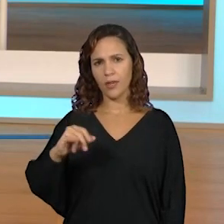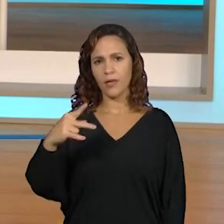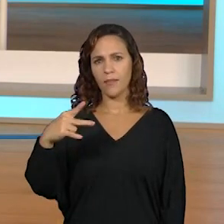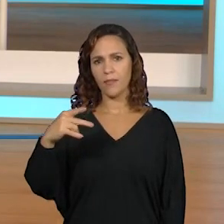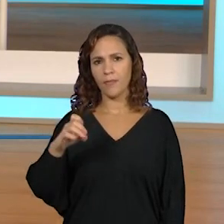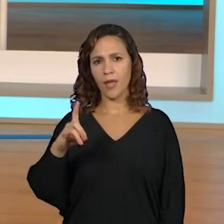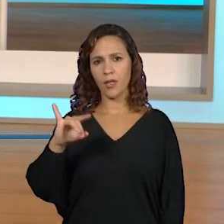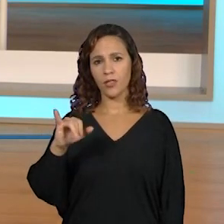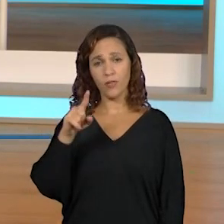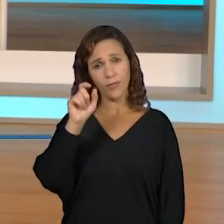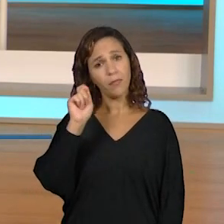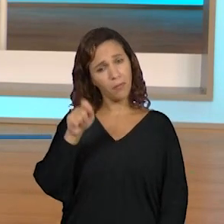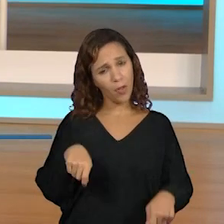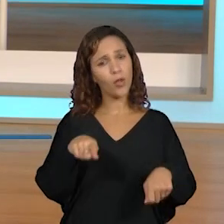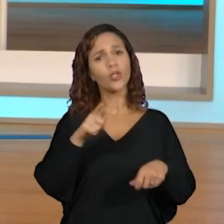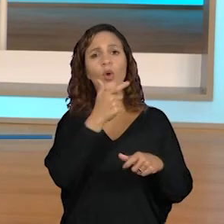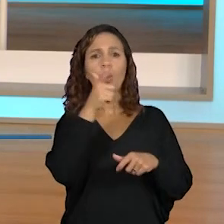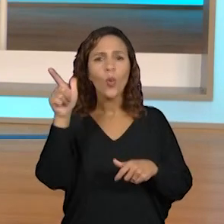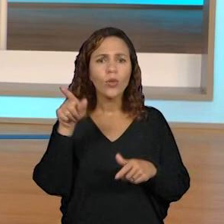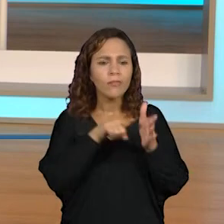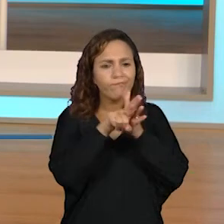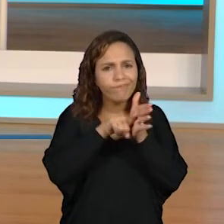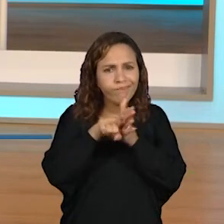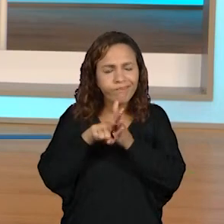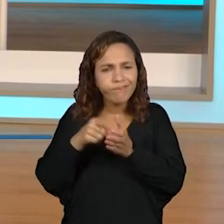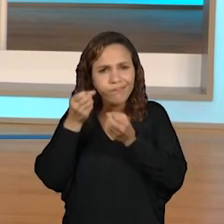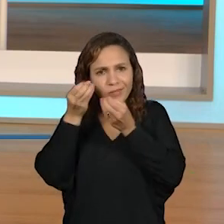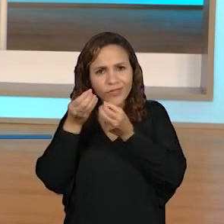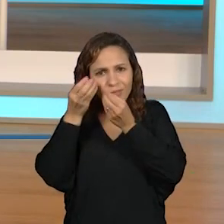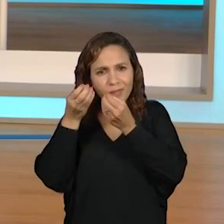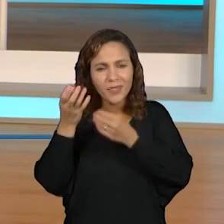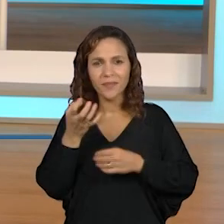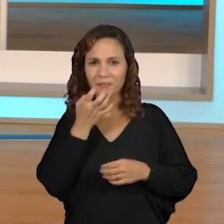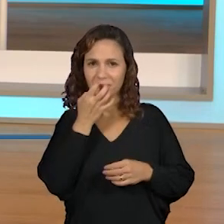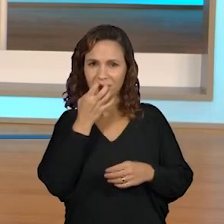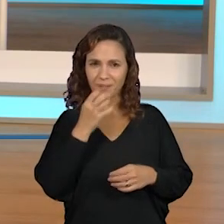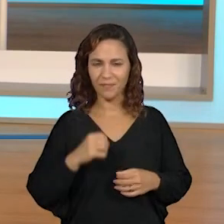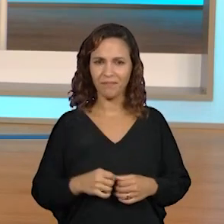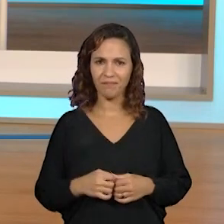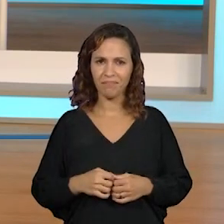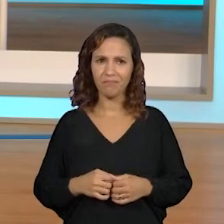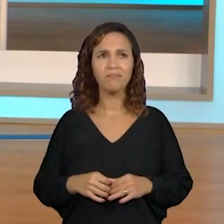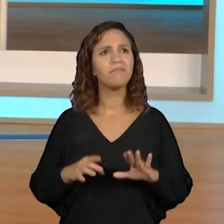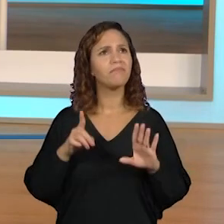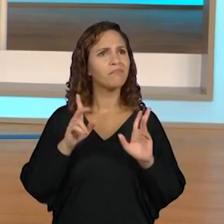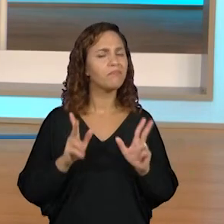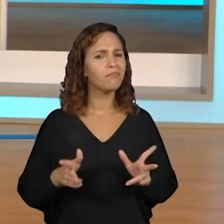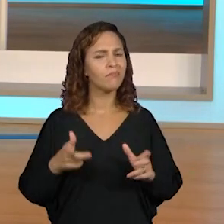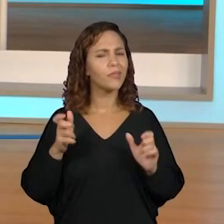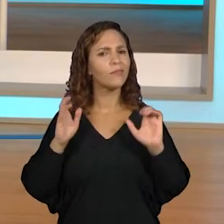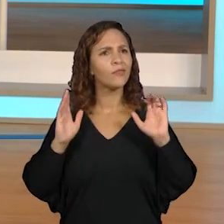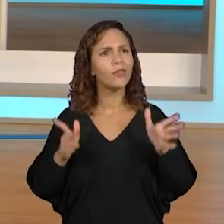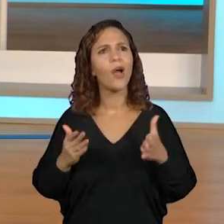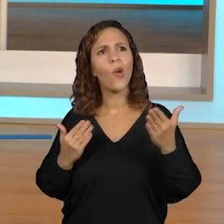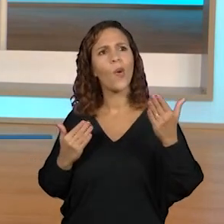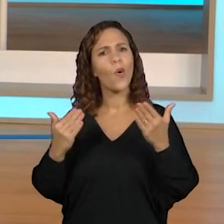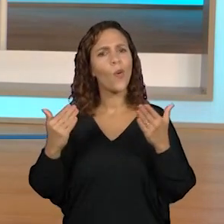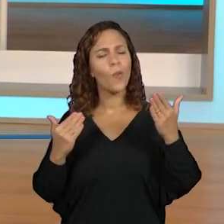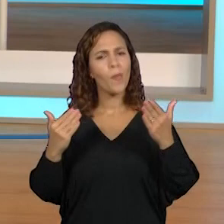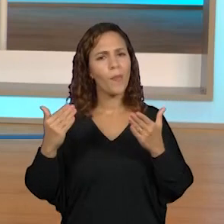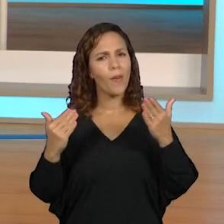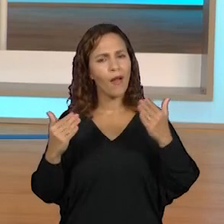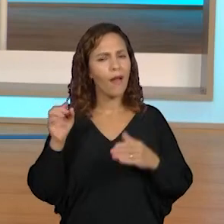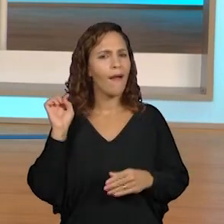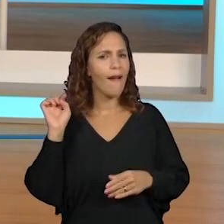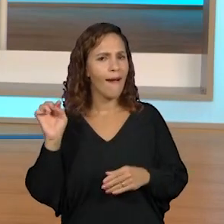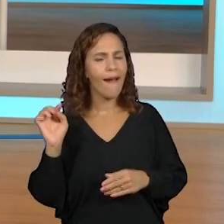pesquisar outros textos aí e mais informações sobre os cães bom e você já devem ter percebido que a gente pode Comparar as